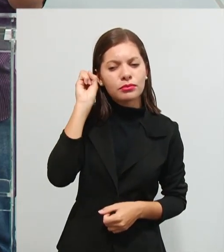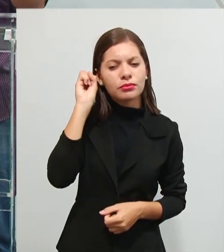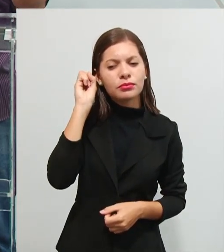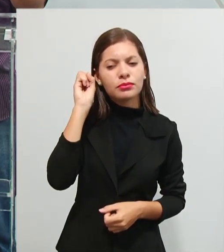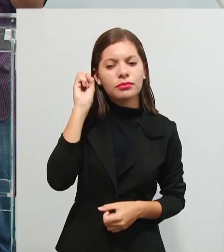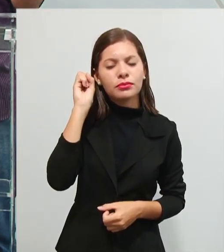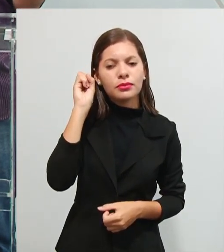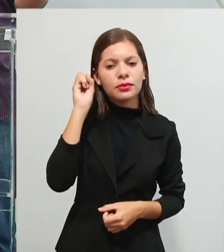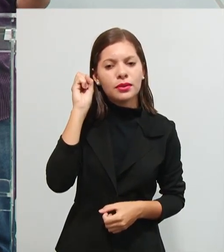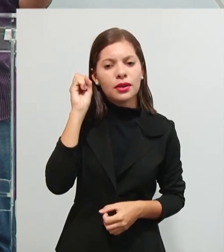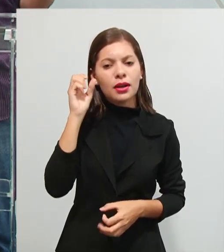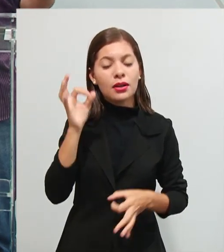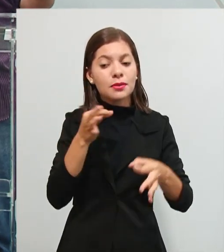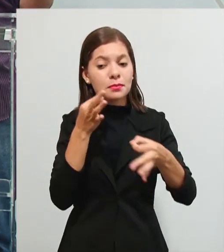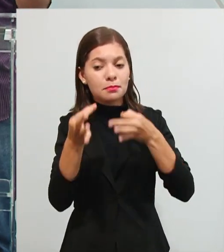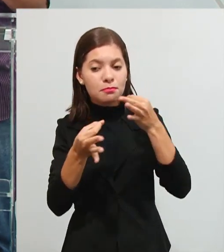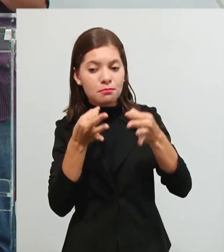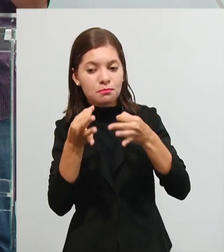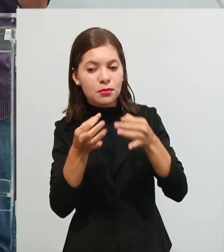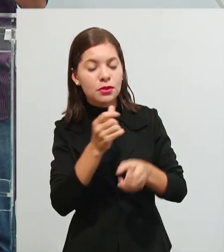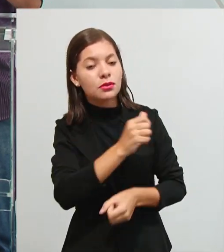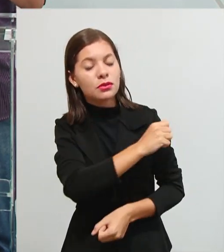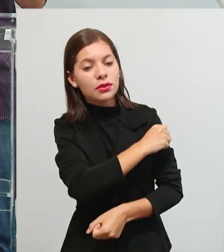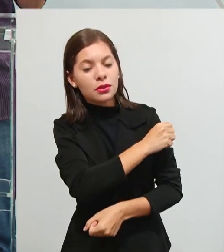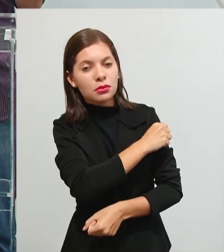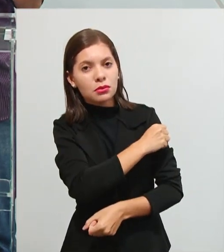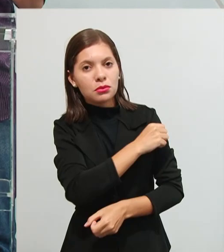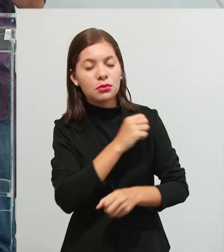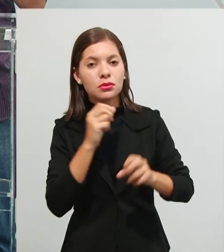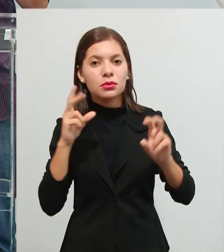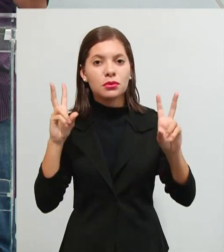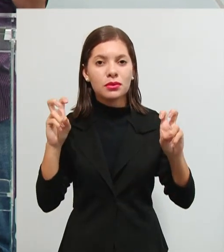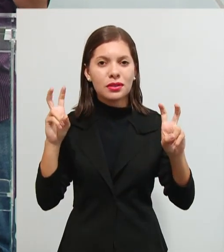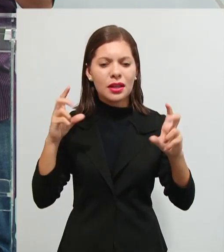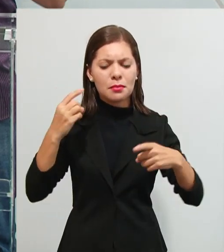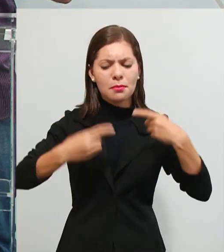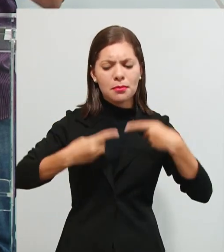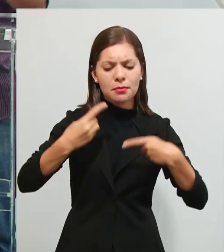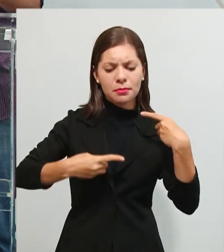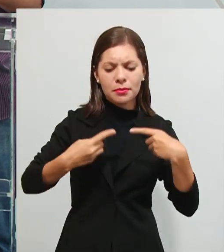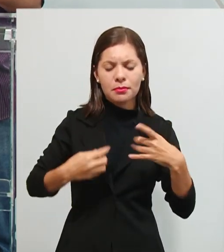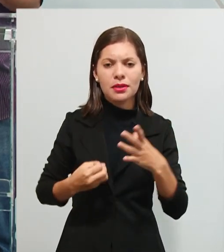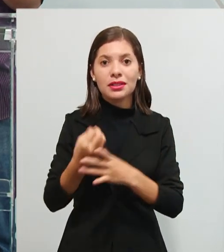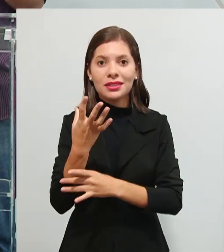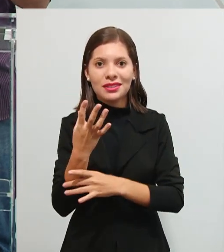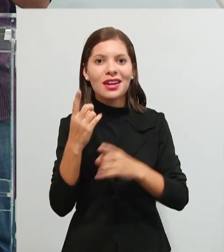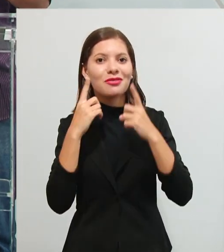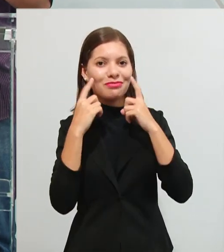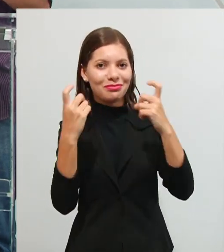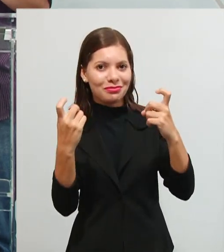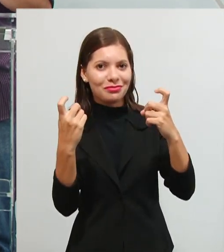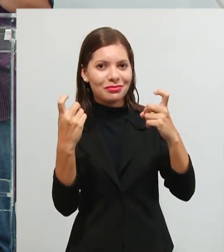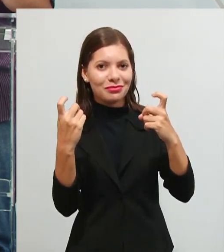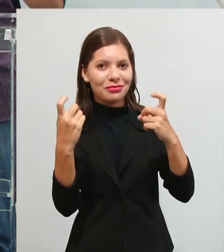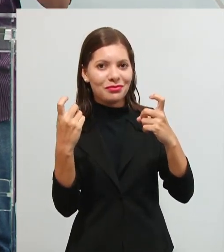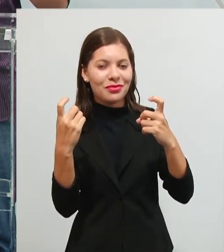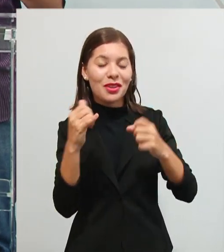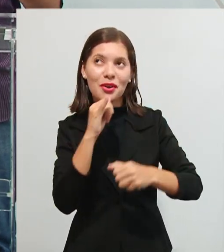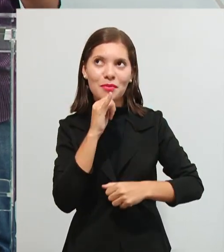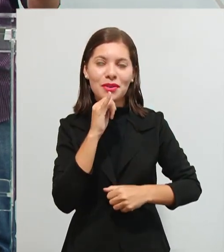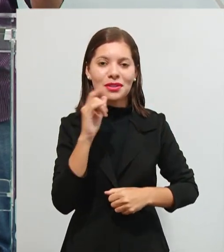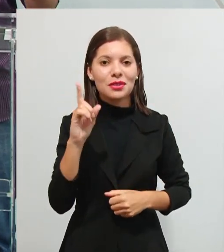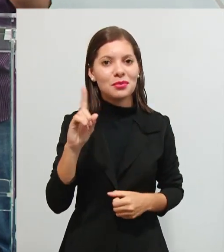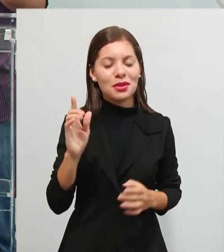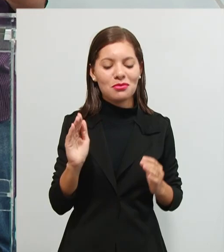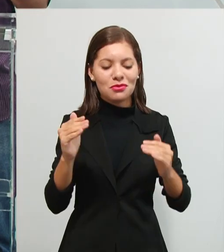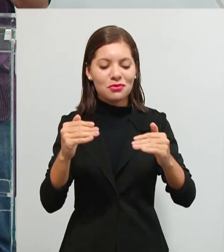alunos. E se for um tema que possa gerar discussões, é mais interessante. Você não vai, por exemplo, lá no fórum